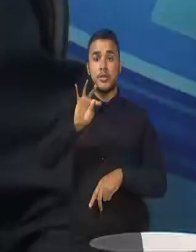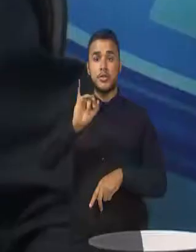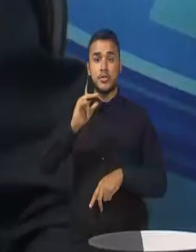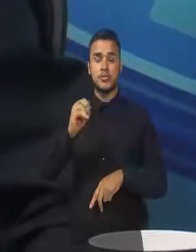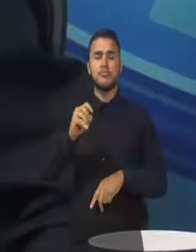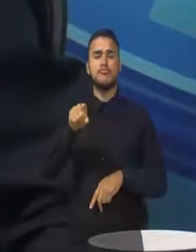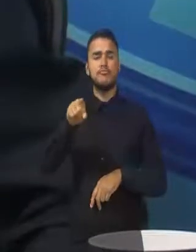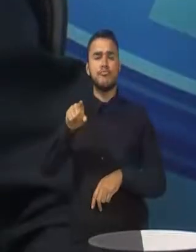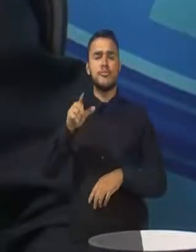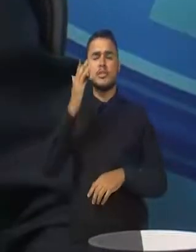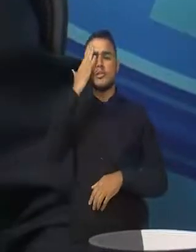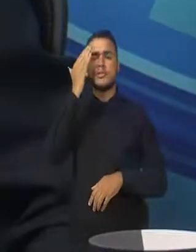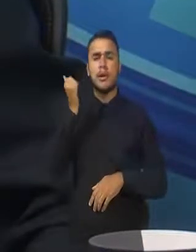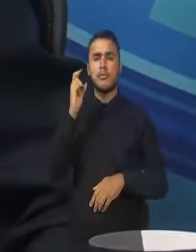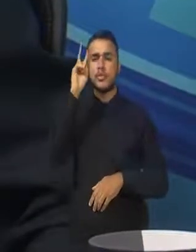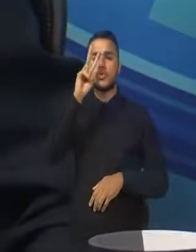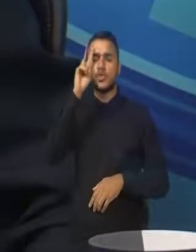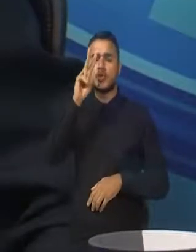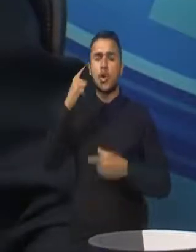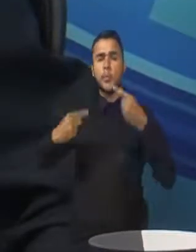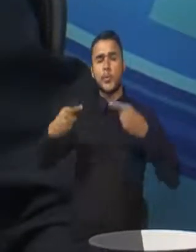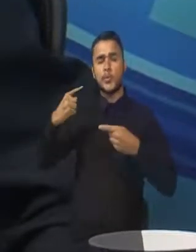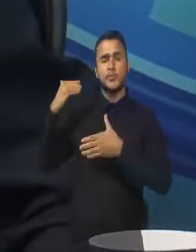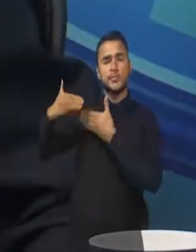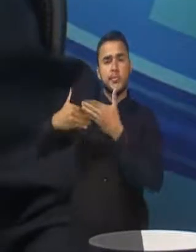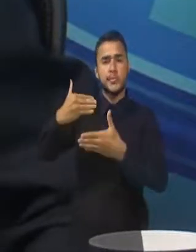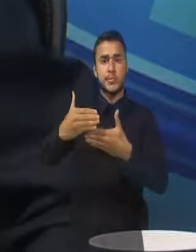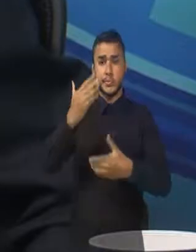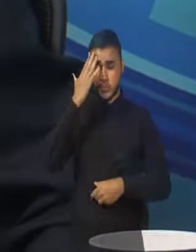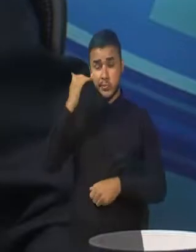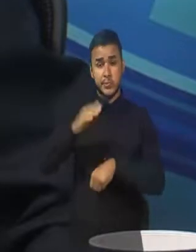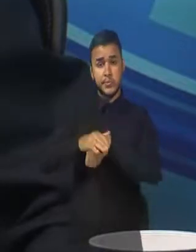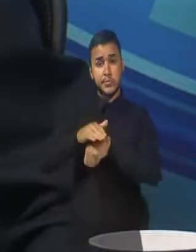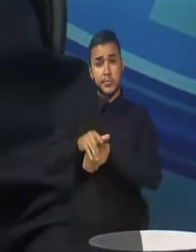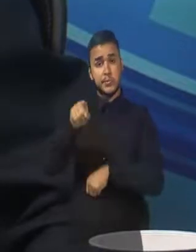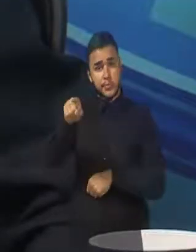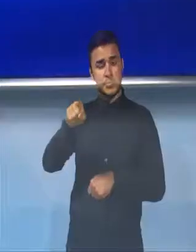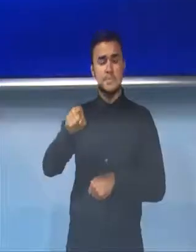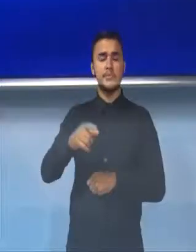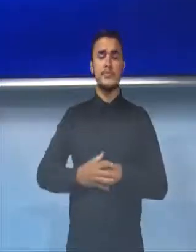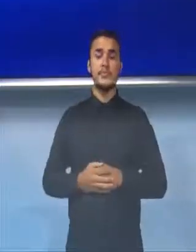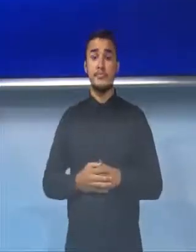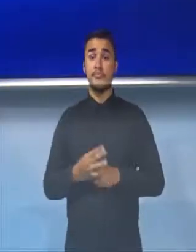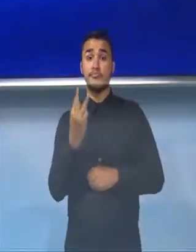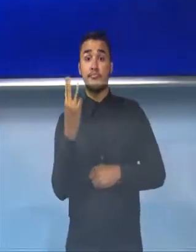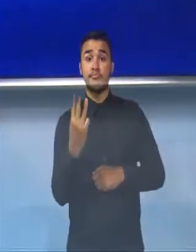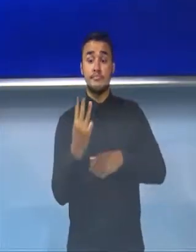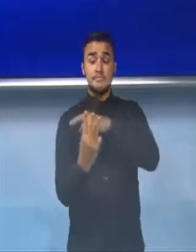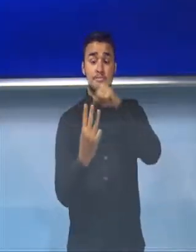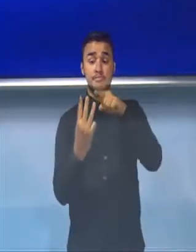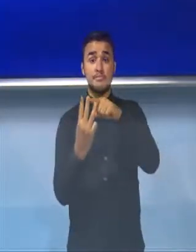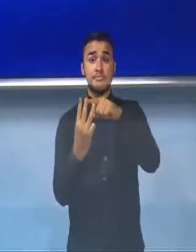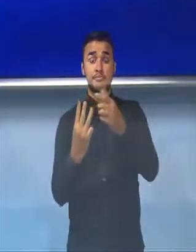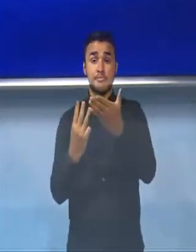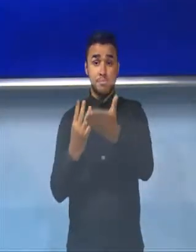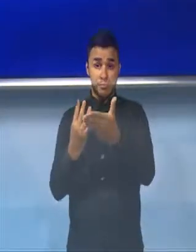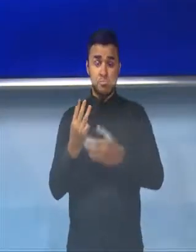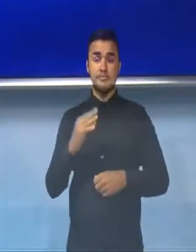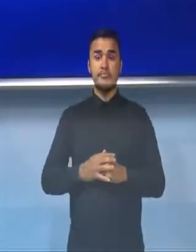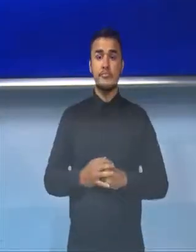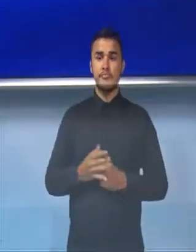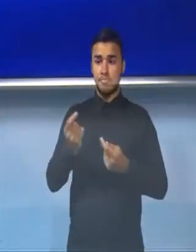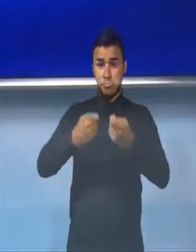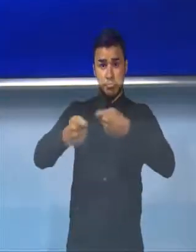doutor em História Política e que semanalmente nos ajuda aqui a refletir sobre esses assuntos. O nosso economista,